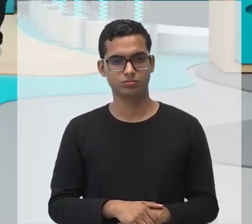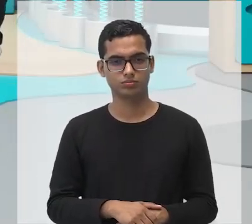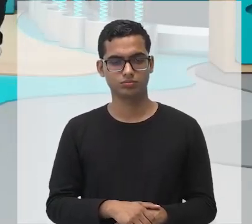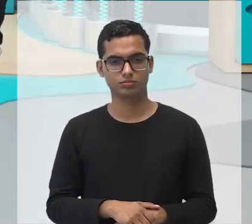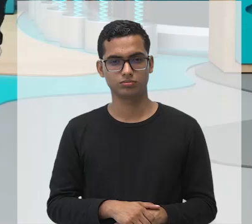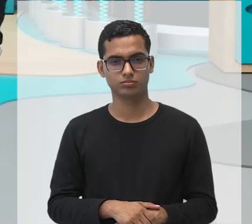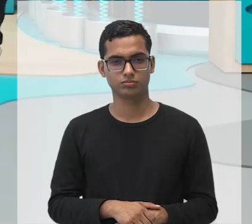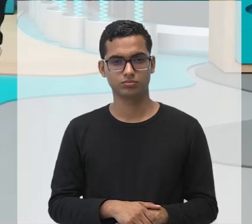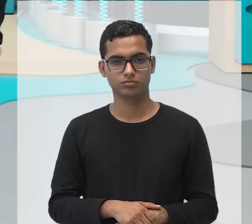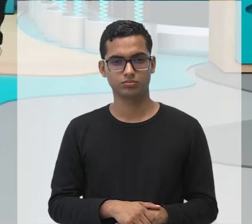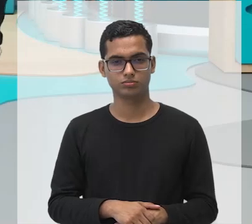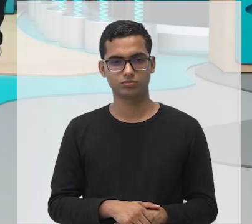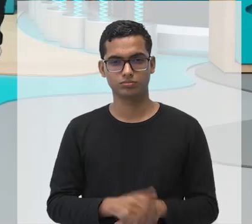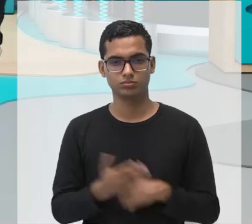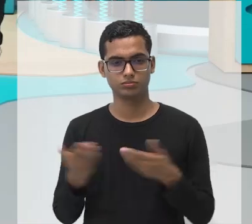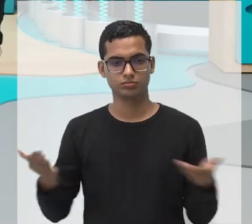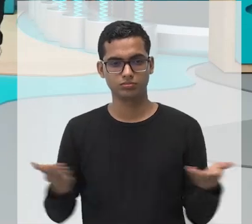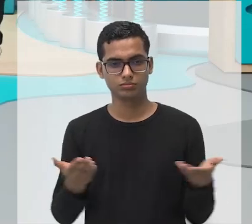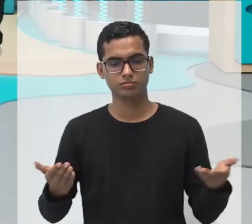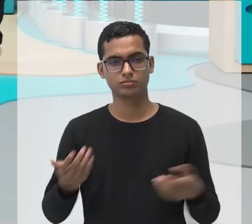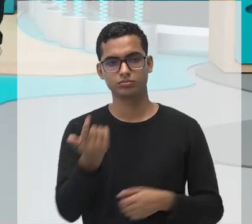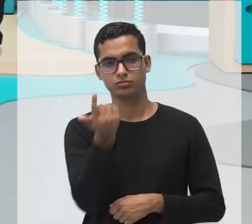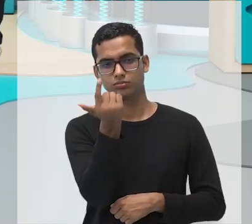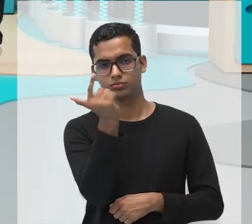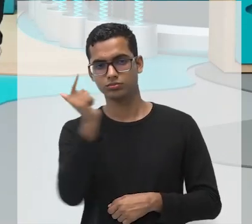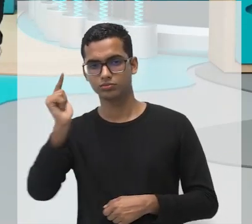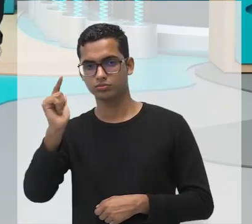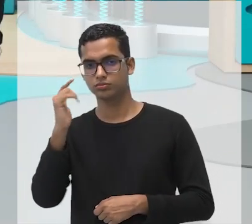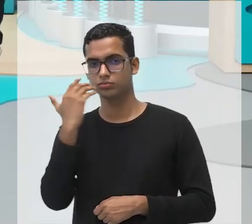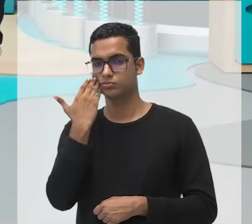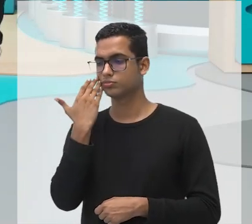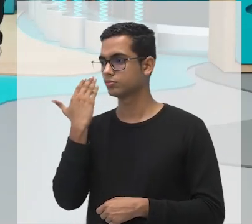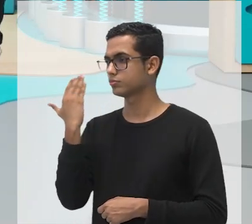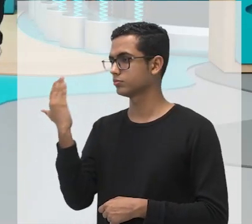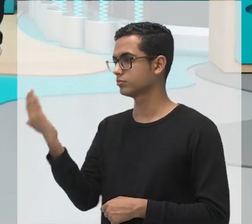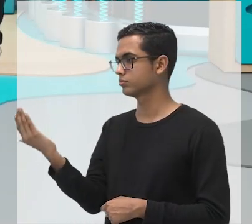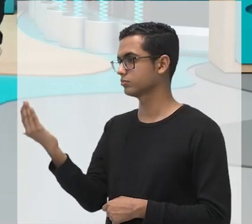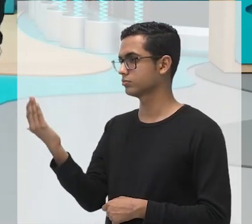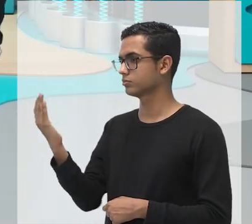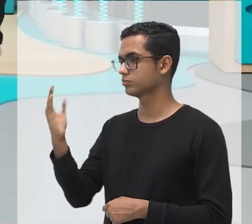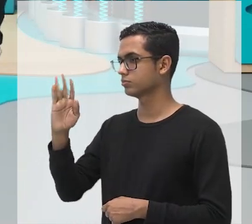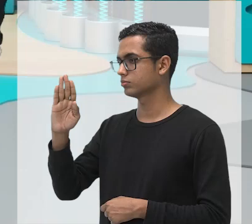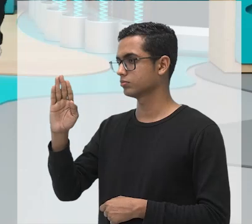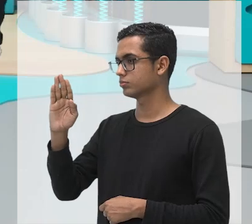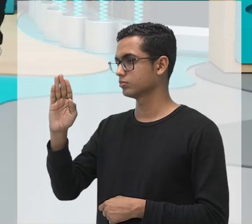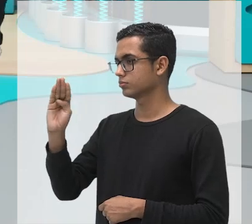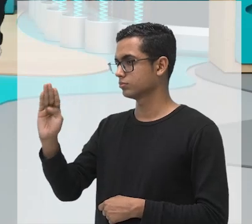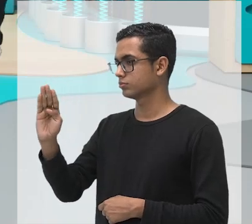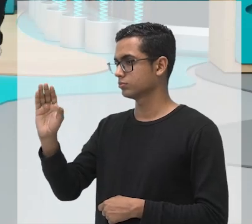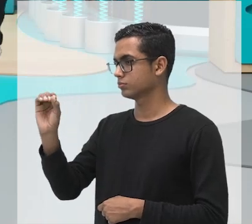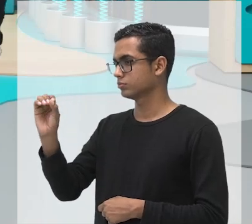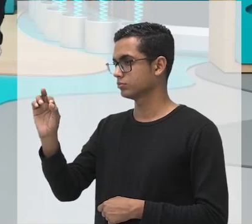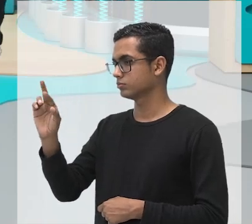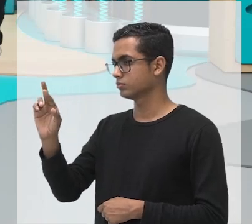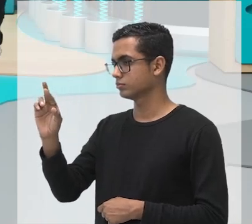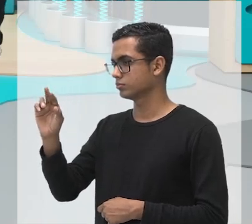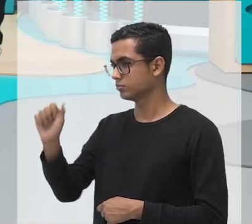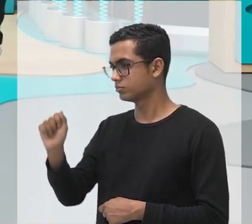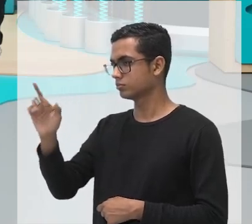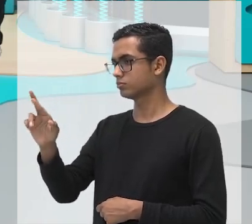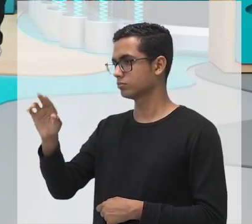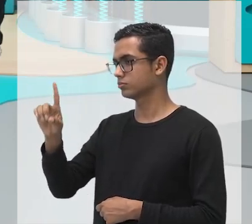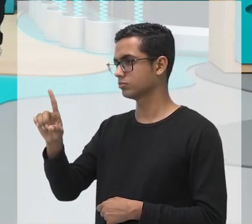Prosseguindo, a próxima manobra que eu quero mostrar para vocês é o bird slide. Observem.